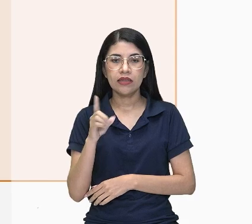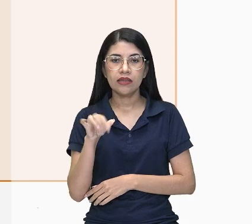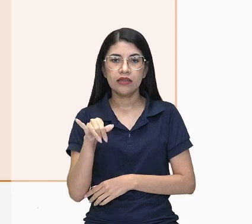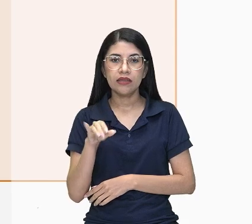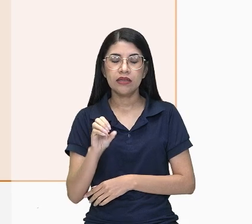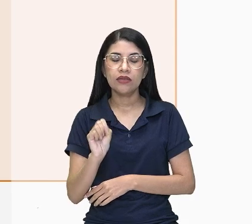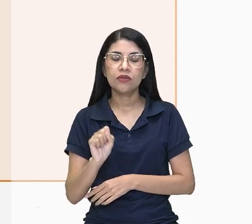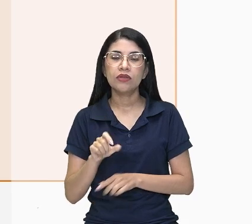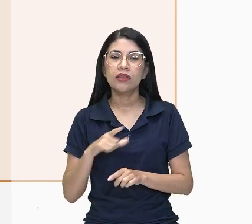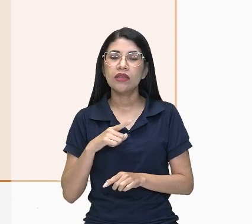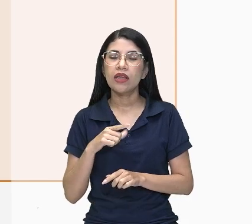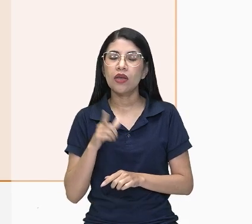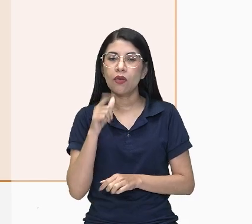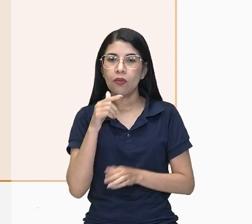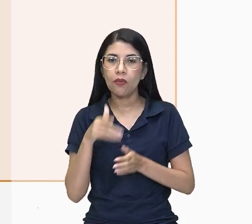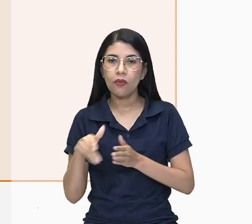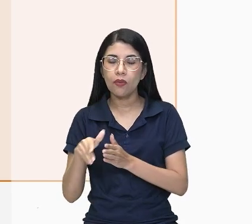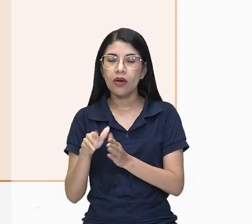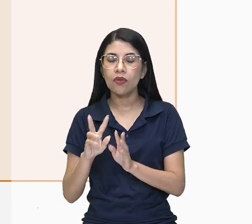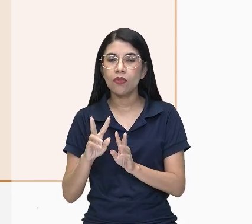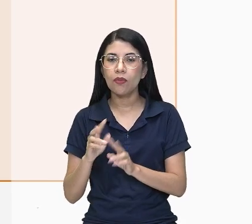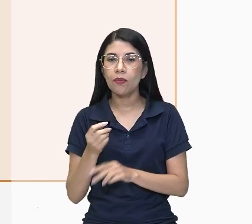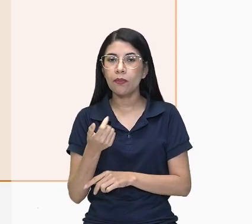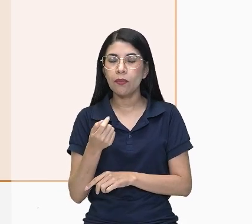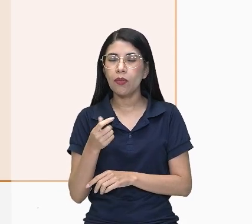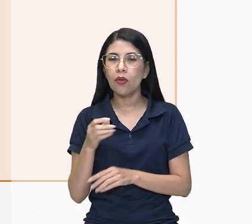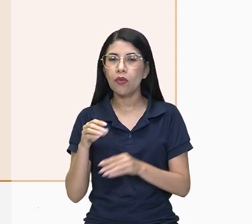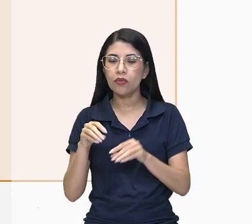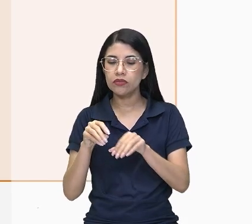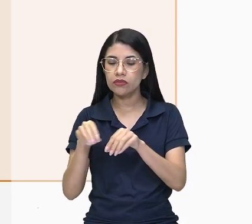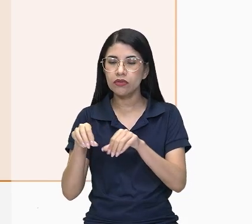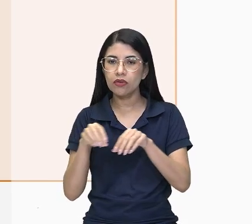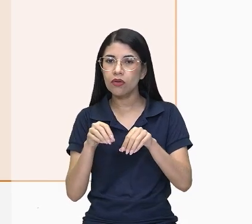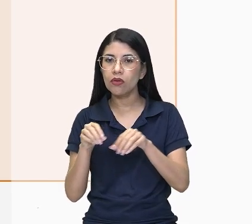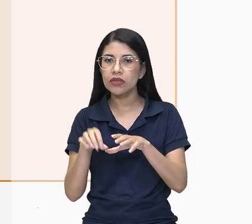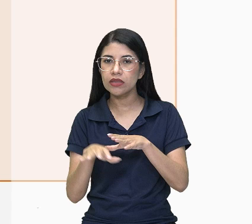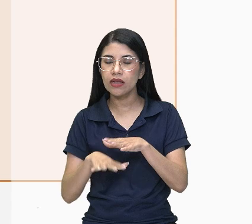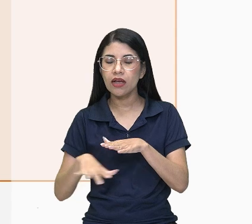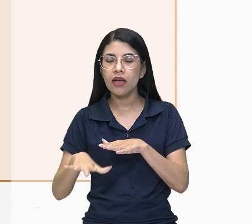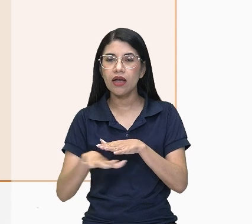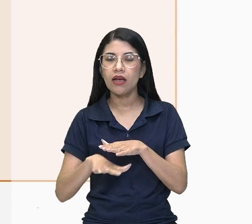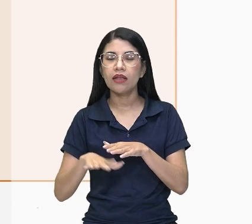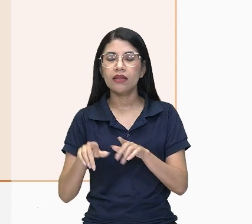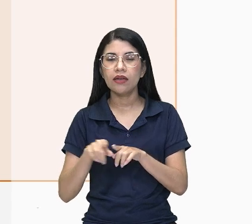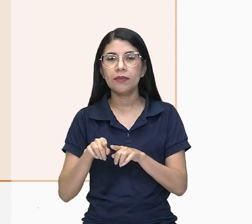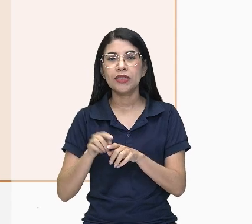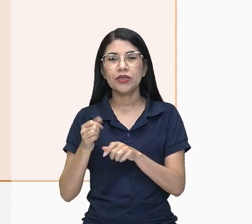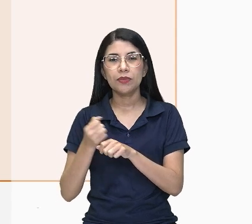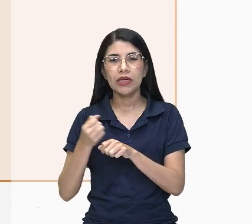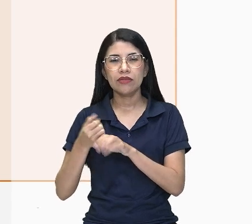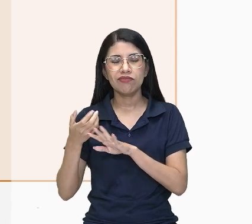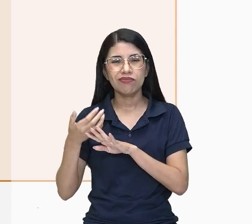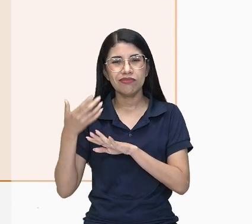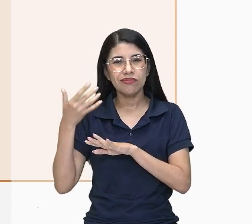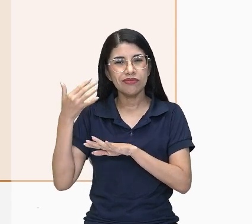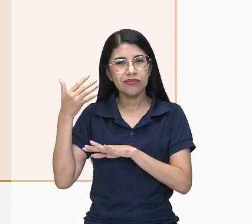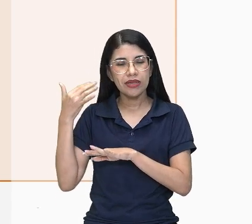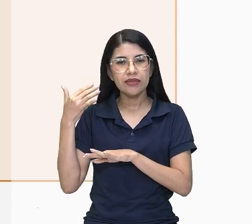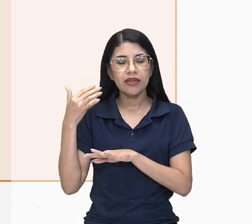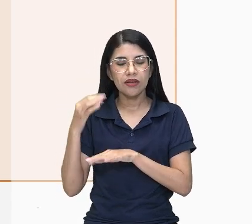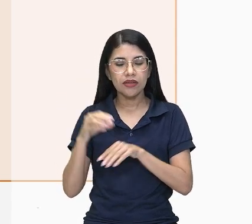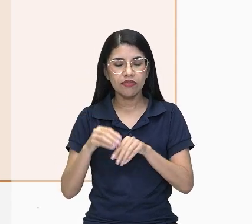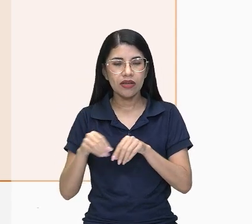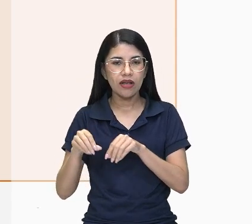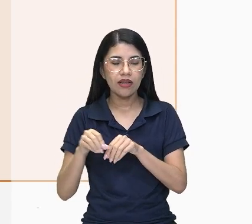rios com carga menor de sedimentos, mas com banco de depósitos de períodos mais antigos. Observem